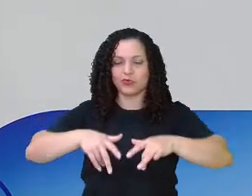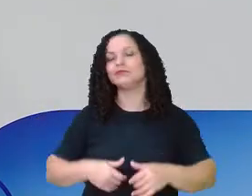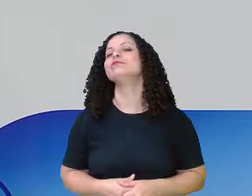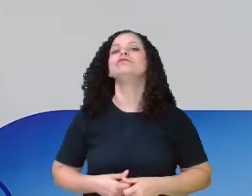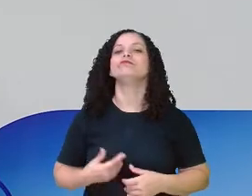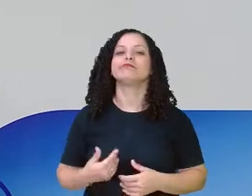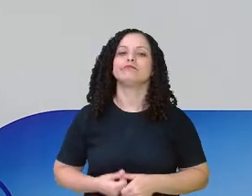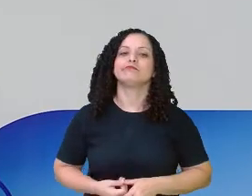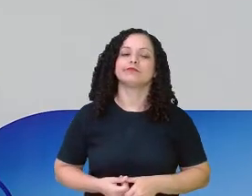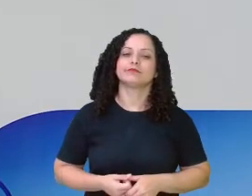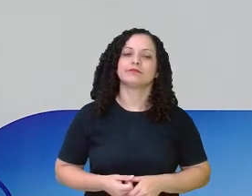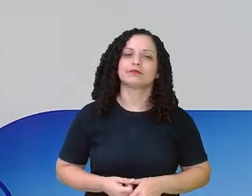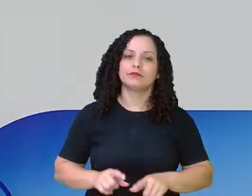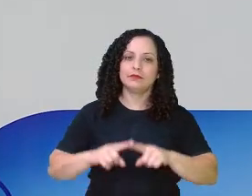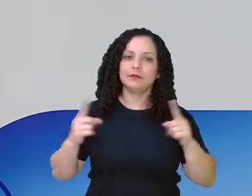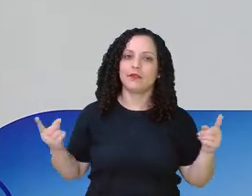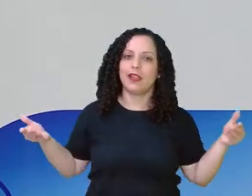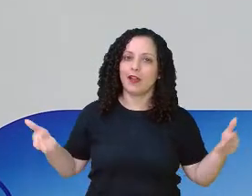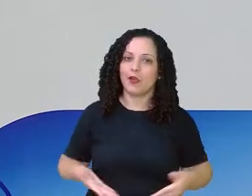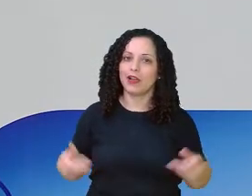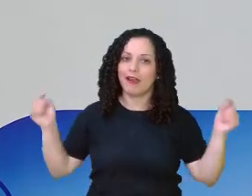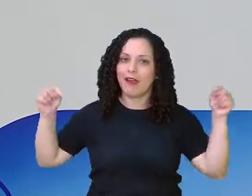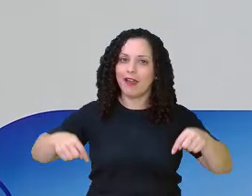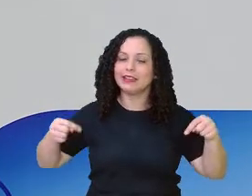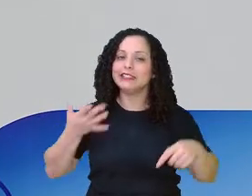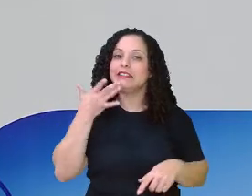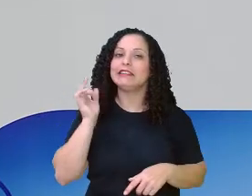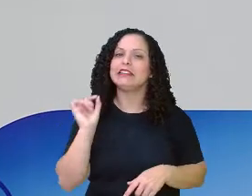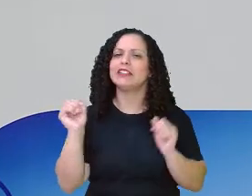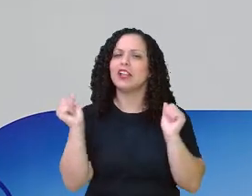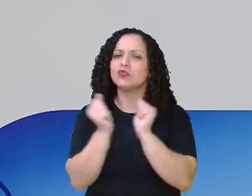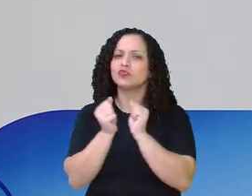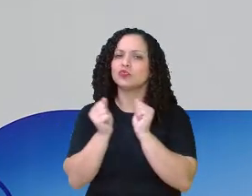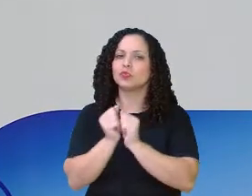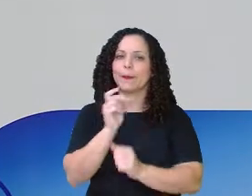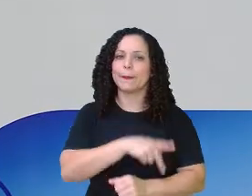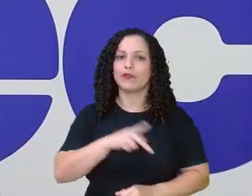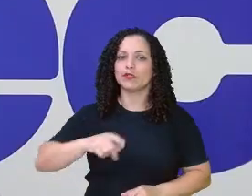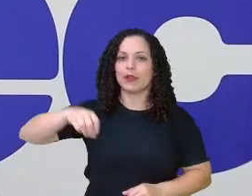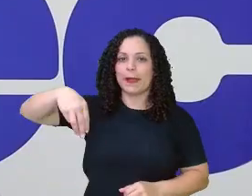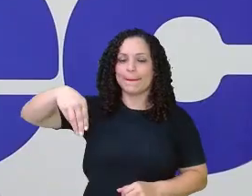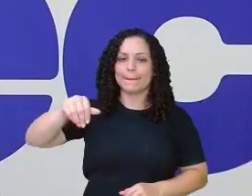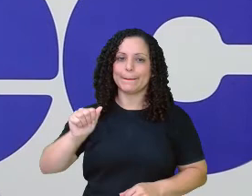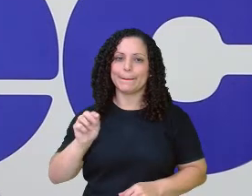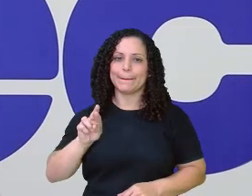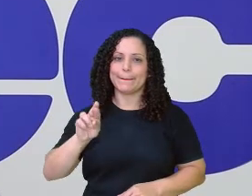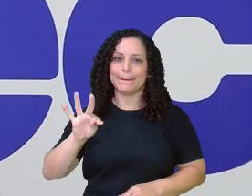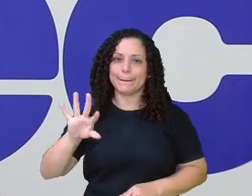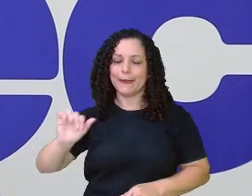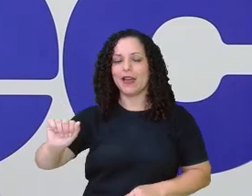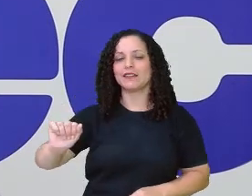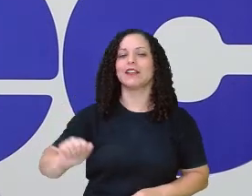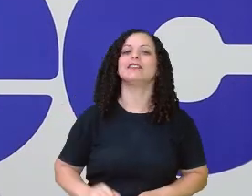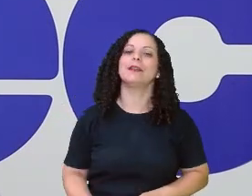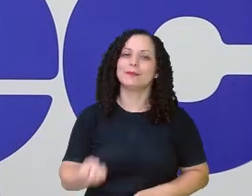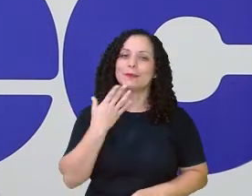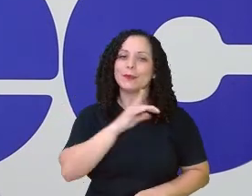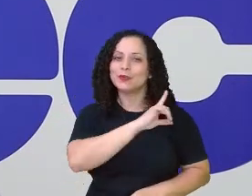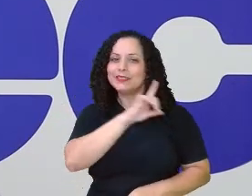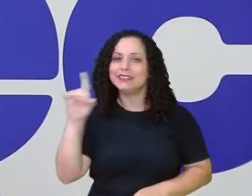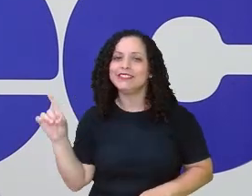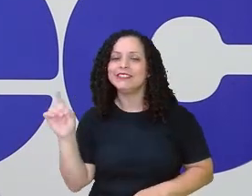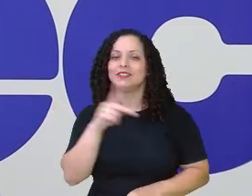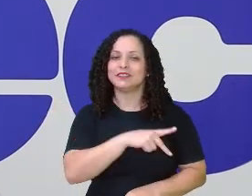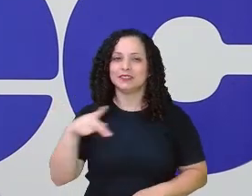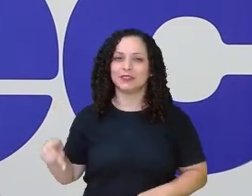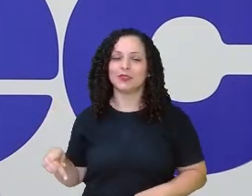massa. Mas sabe que tá comigo hoje aqui, ó, professora Marta Lopes. Eita, dá um bom dia aí, Marta, dá